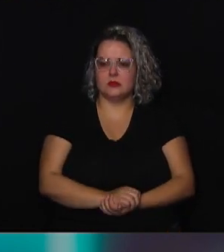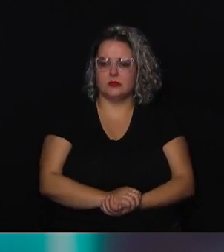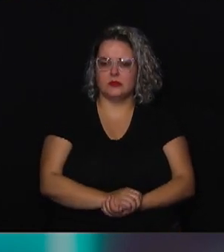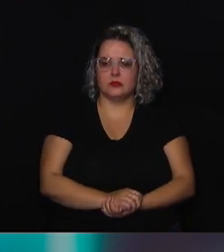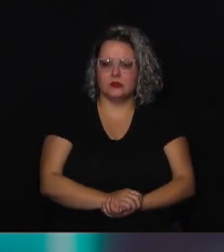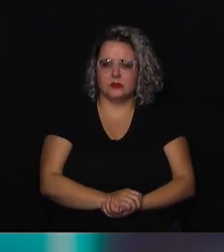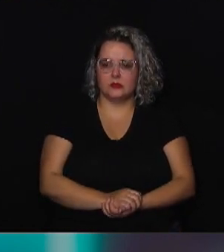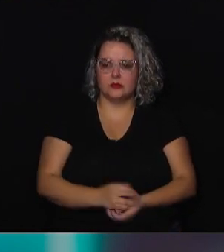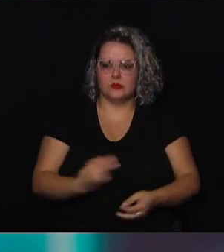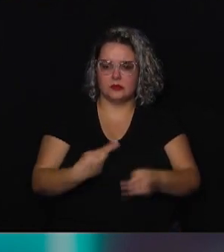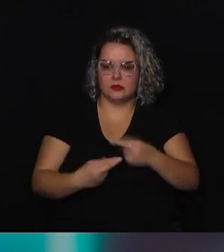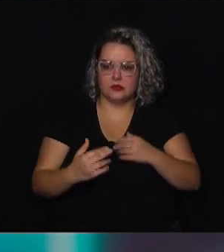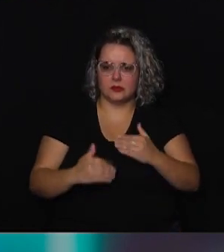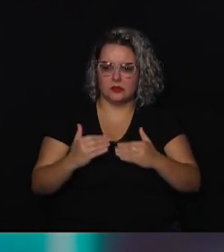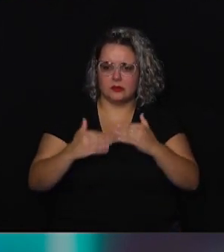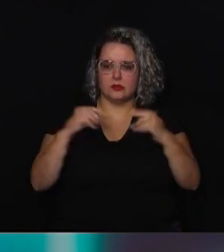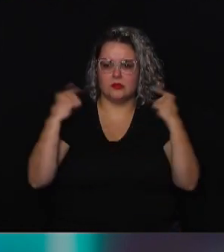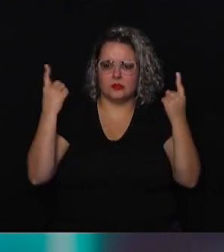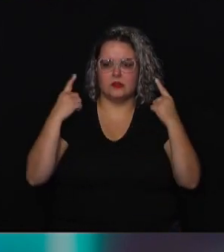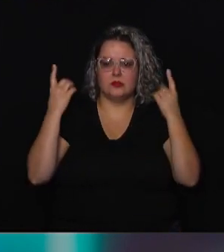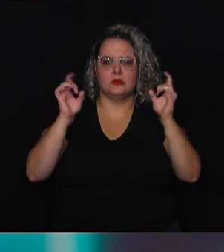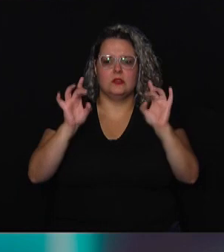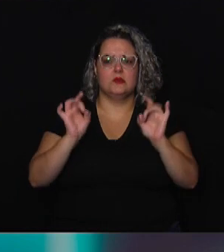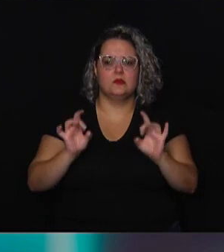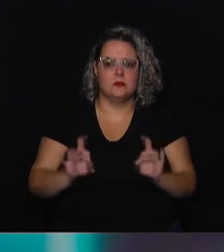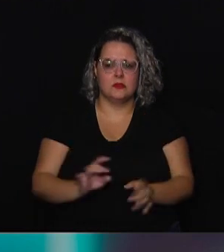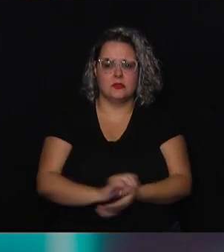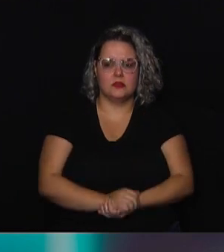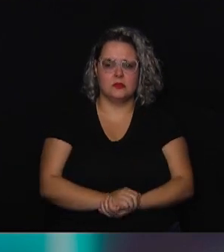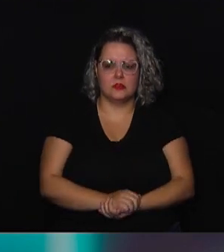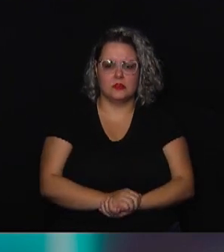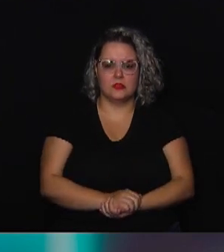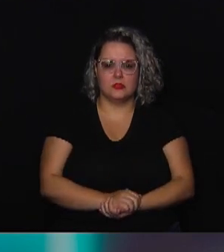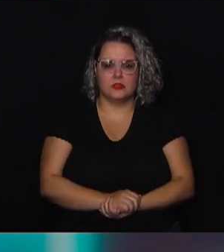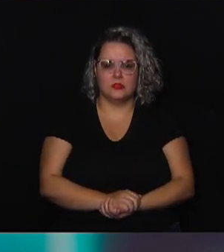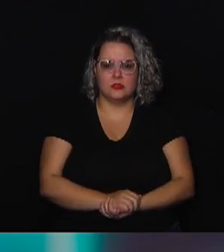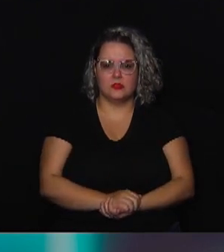à produção ambulatorial especializada, foram